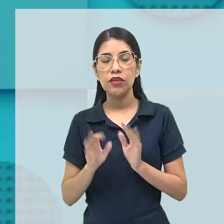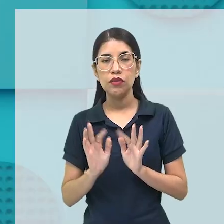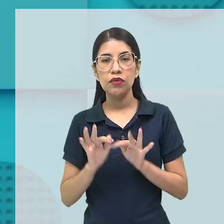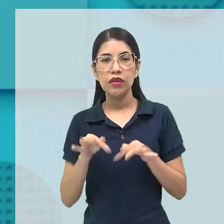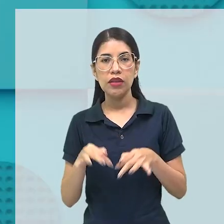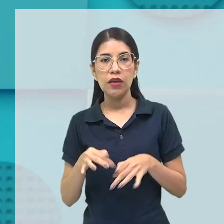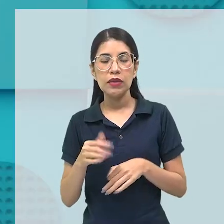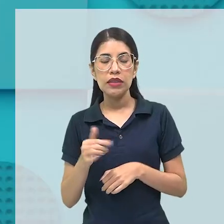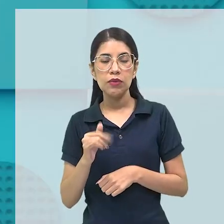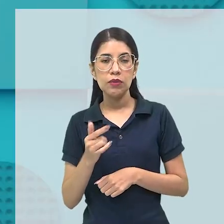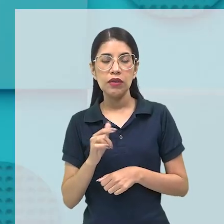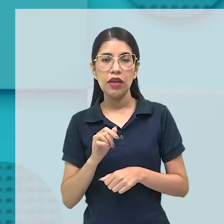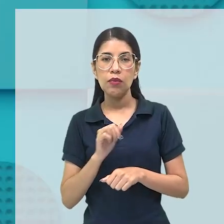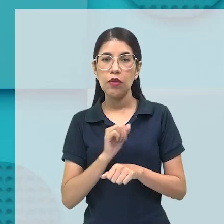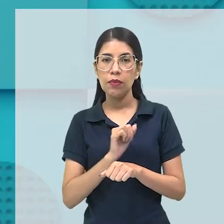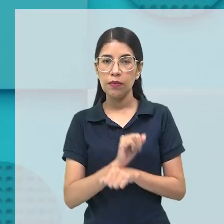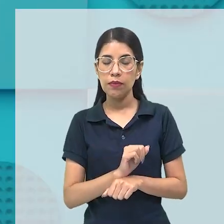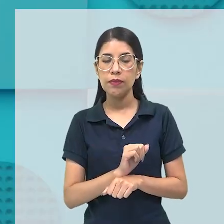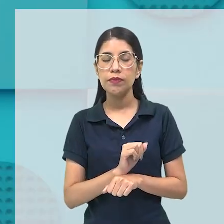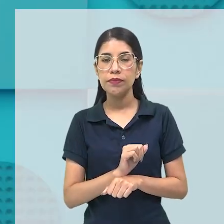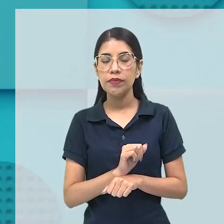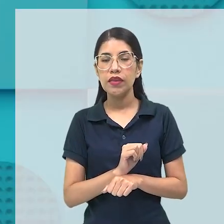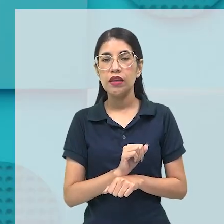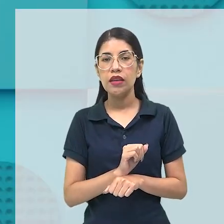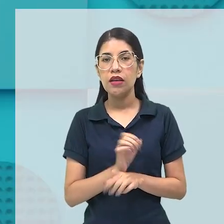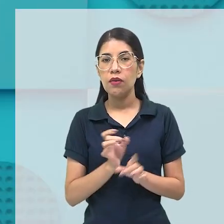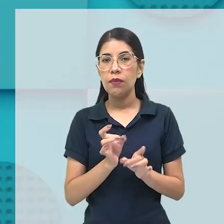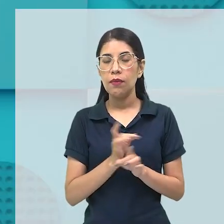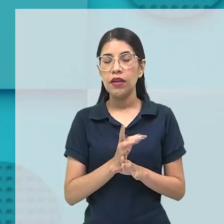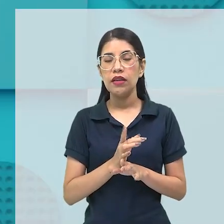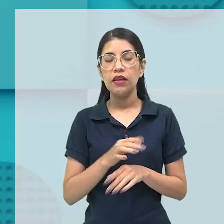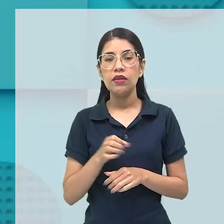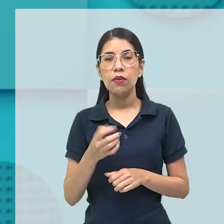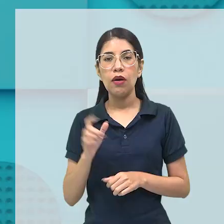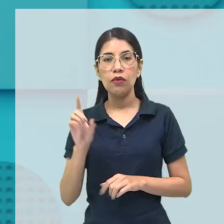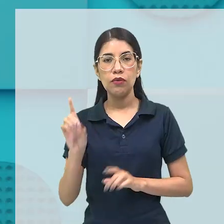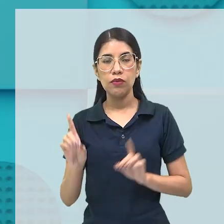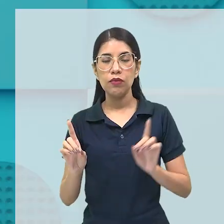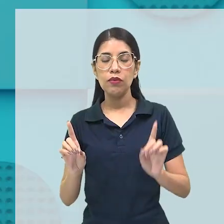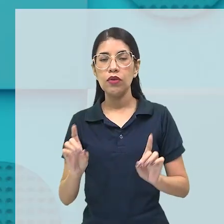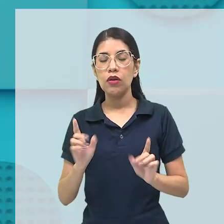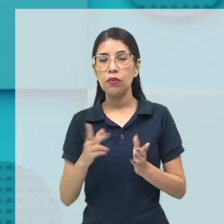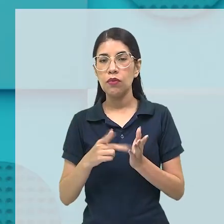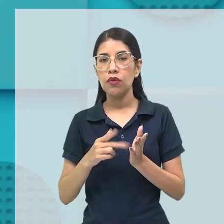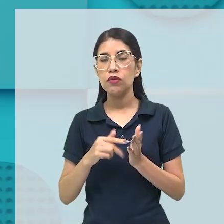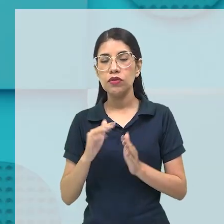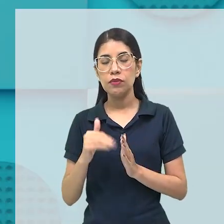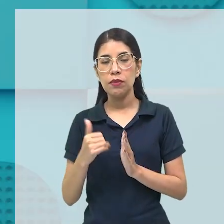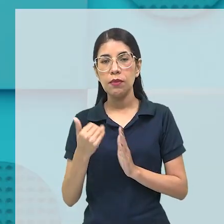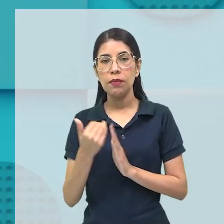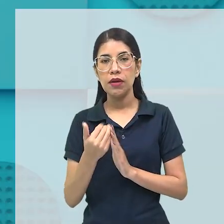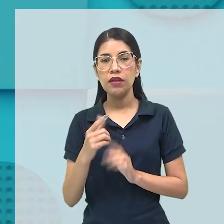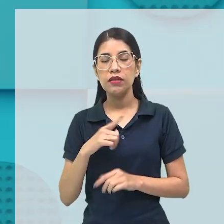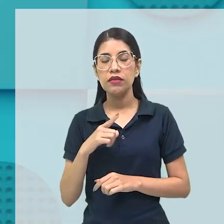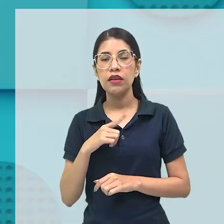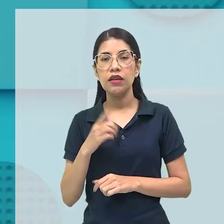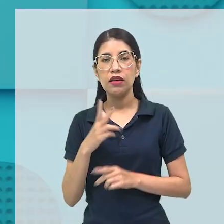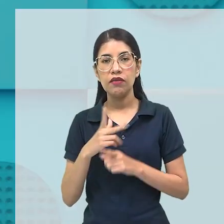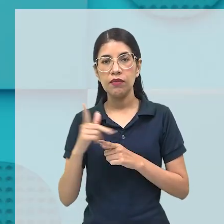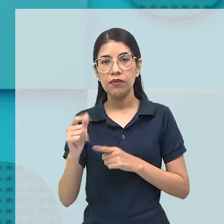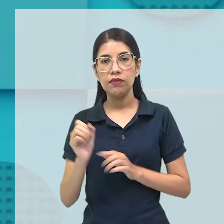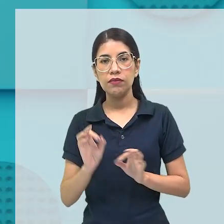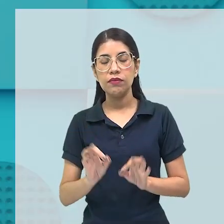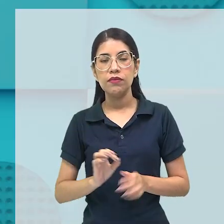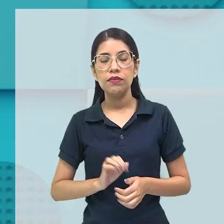caso não haja uma imobilização completa, vê qual deles que acumularam maior quantidade de pontos. E aí vence aquele que tiver a maior